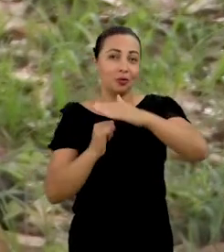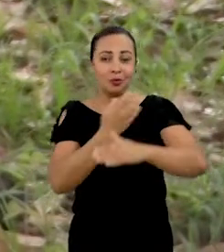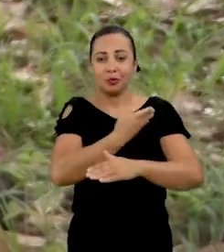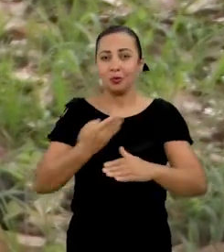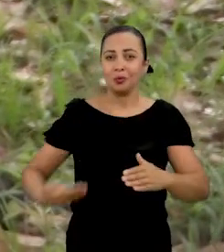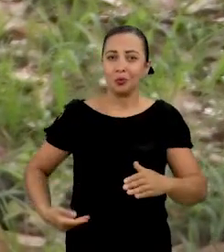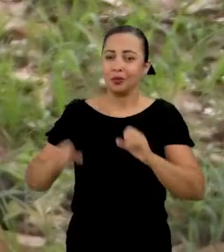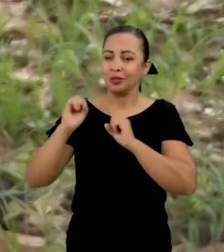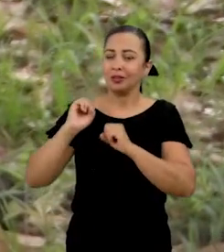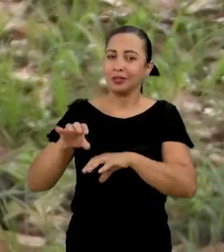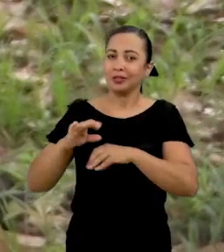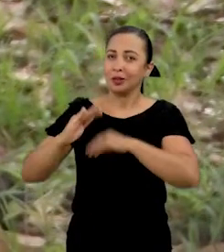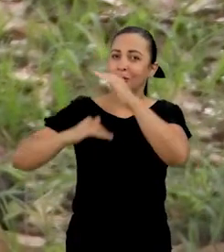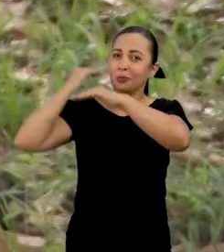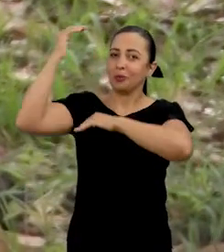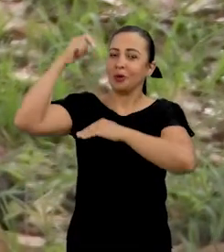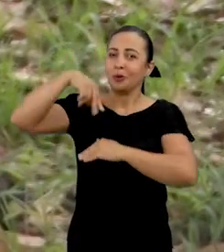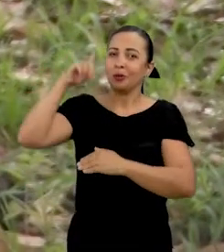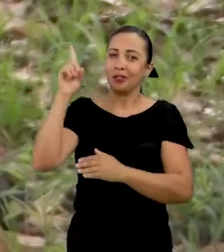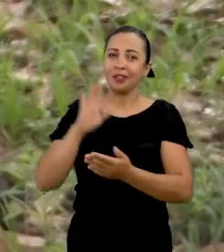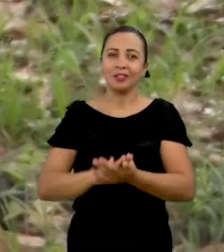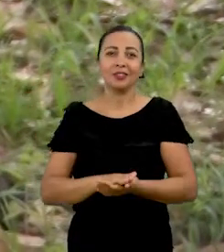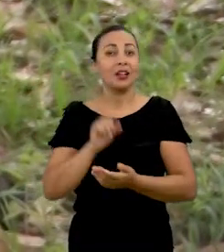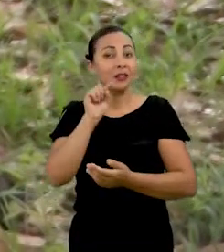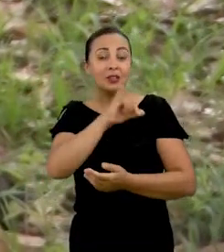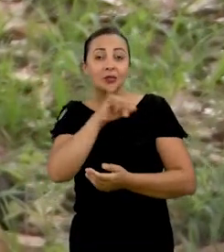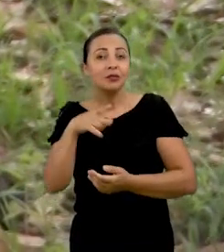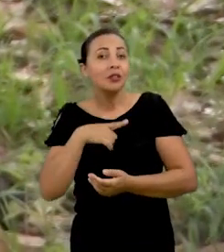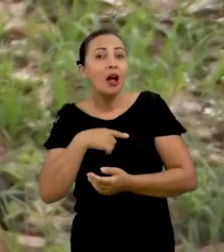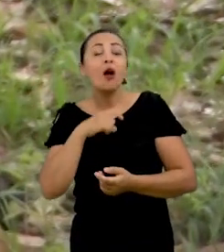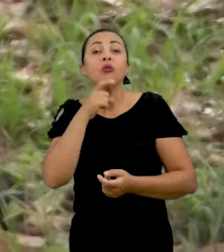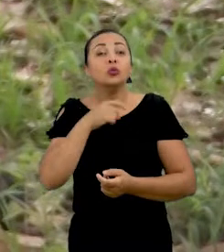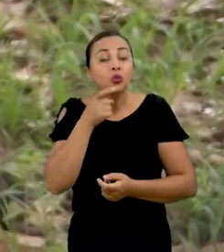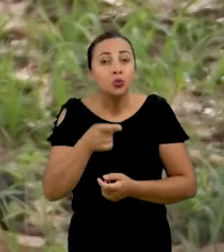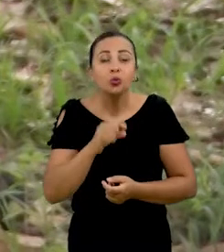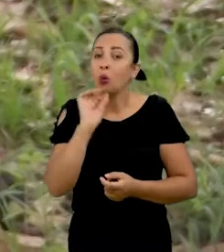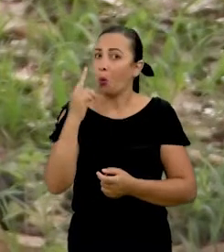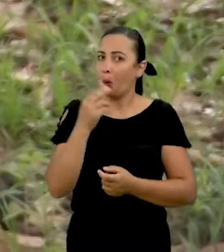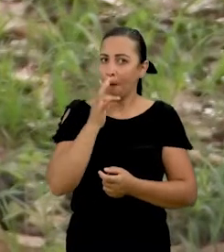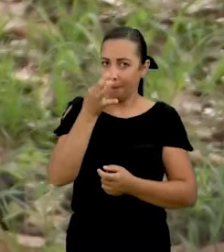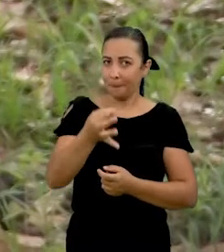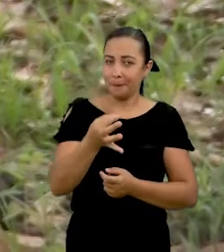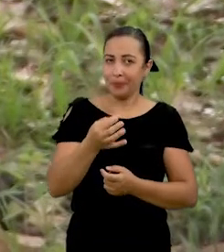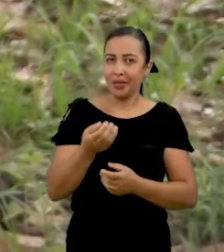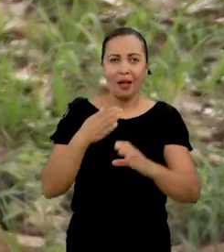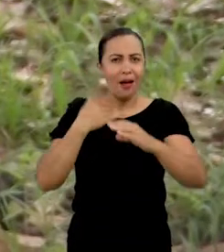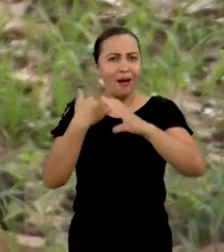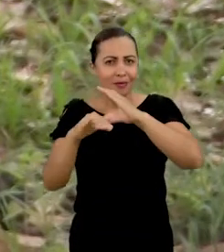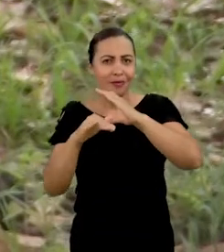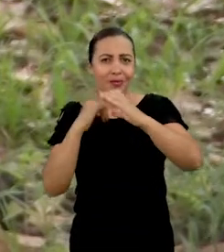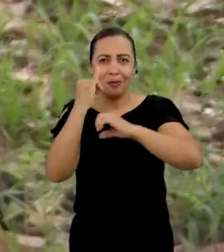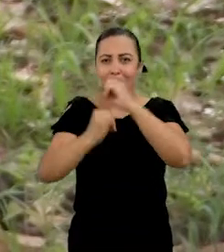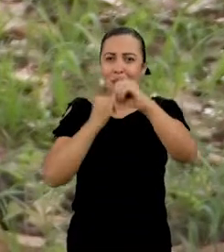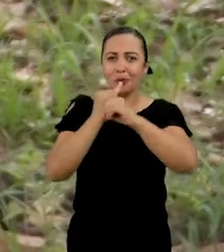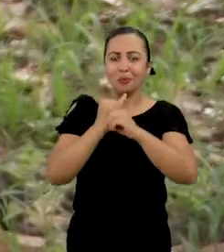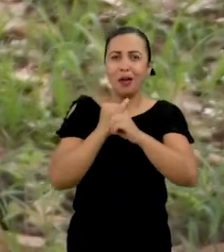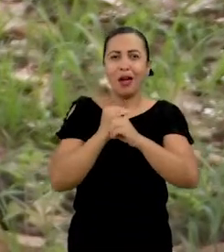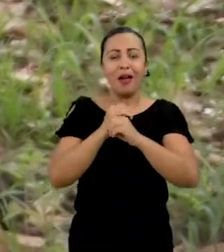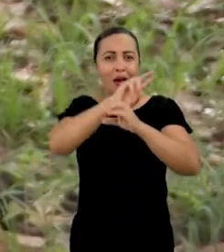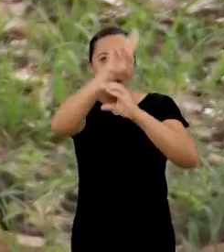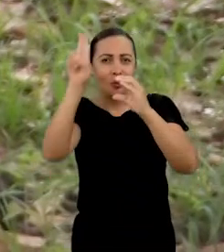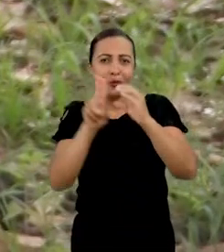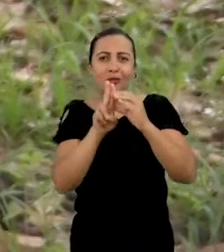produzidas pelas instituições públicas de ensino superior do Nordeste. E se você tem alguma dúvida ou sugestão, envia para o nosso e-mail